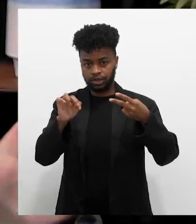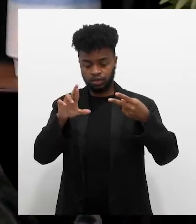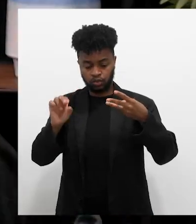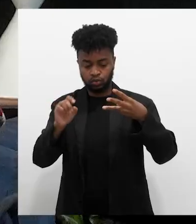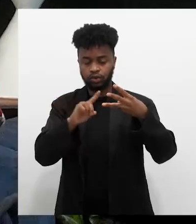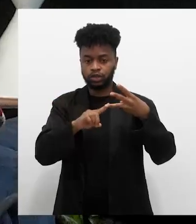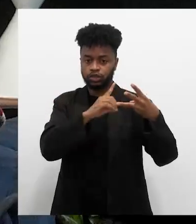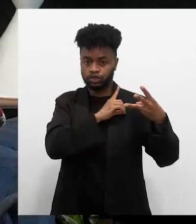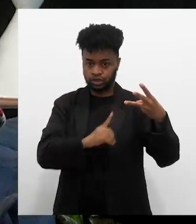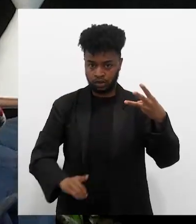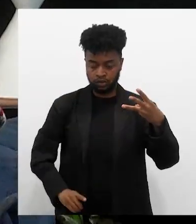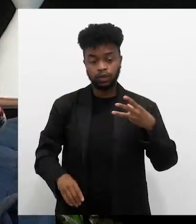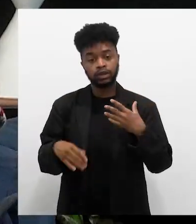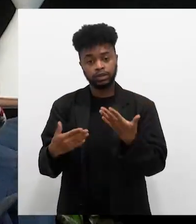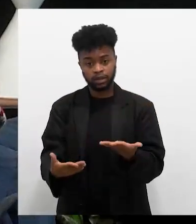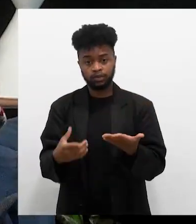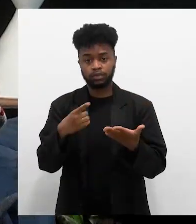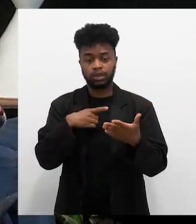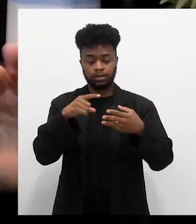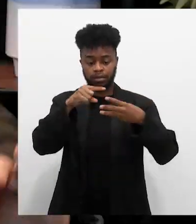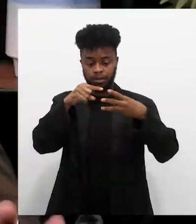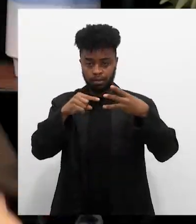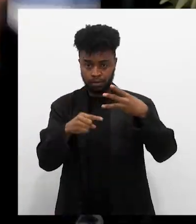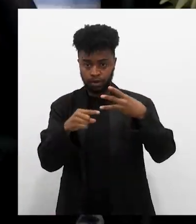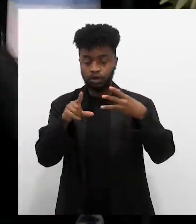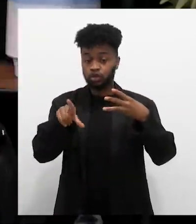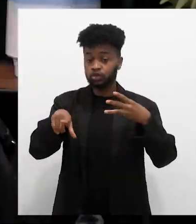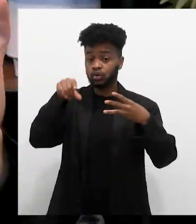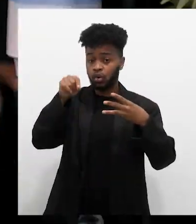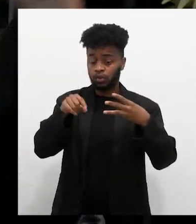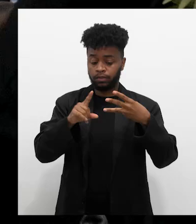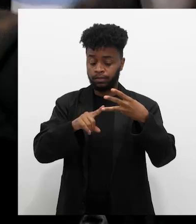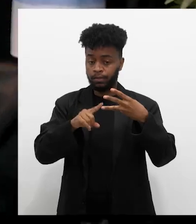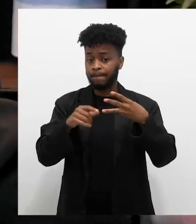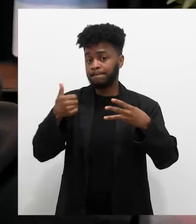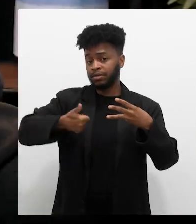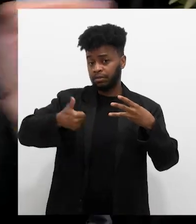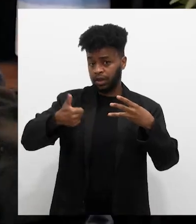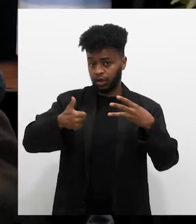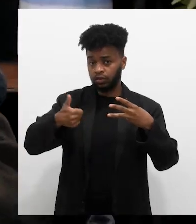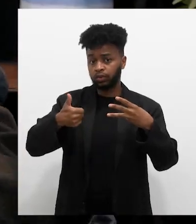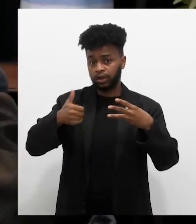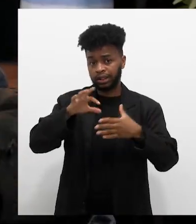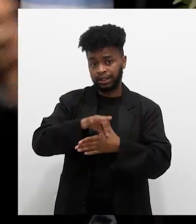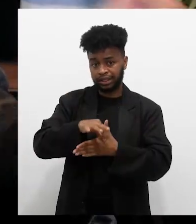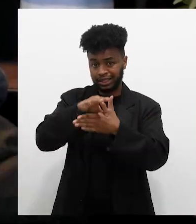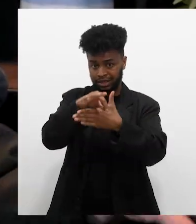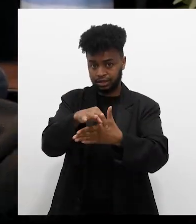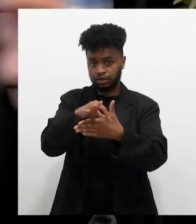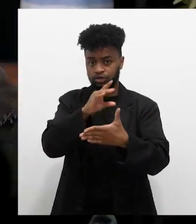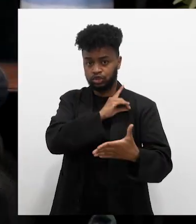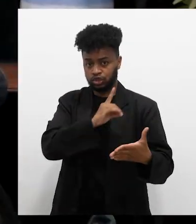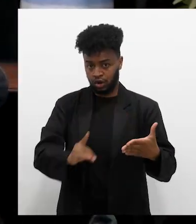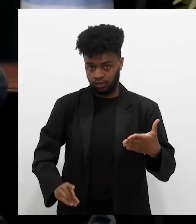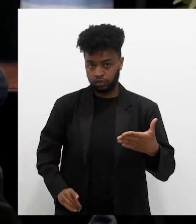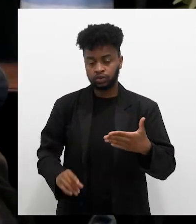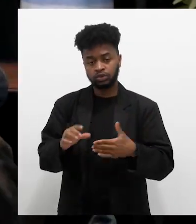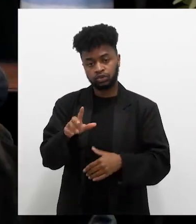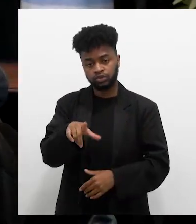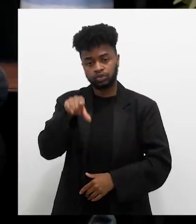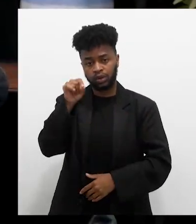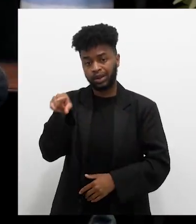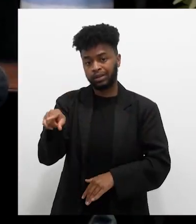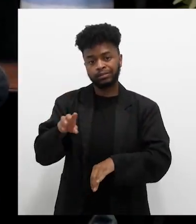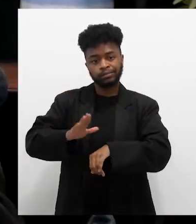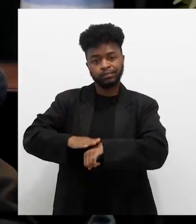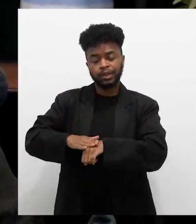são diáconos, são categorias, mas nessa categoria você tira o primeiro dentre eles, o protodiácono. Protos em grego significa primeiro. O primeiro entre eles